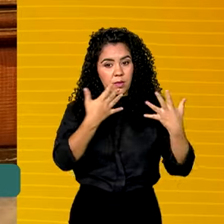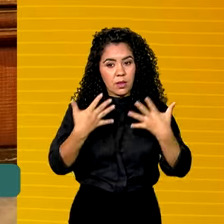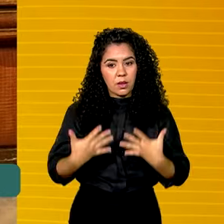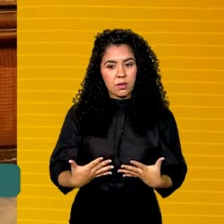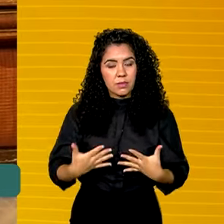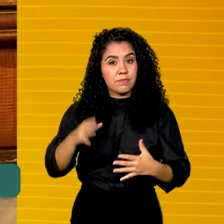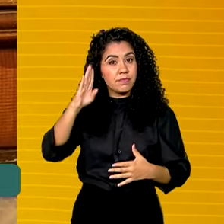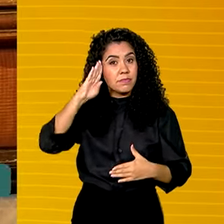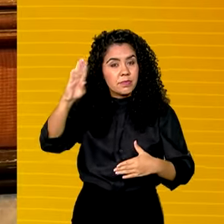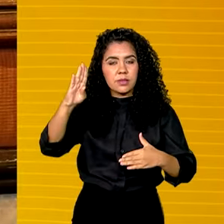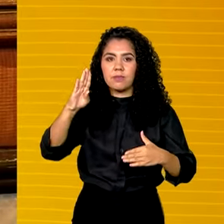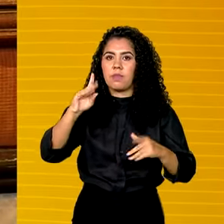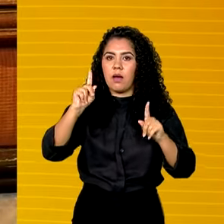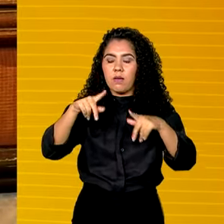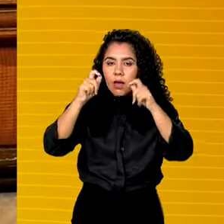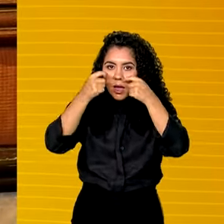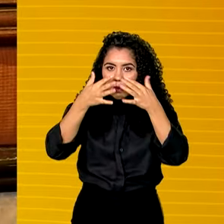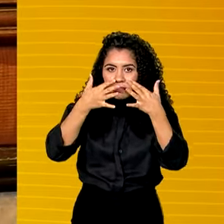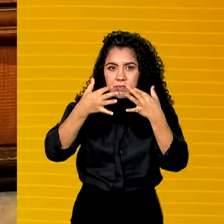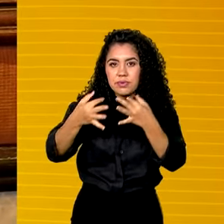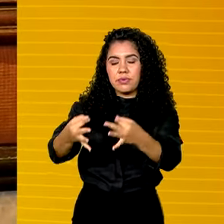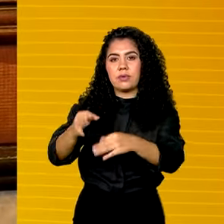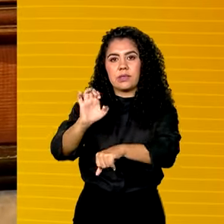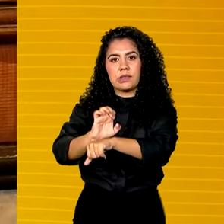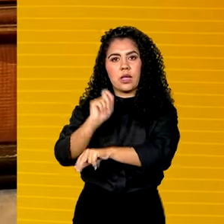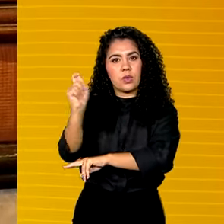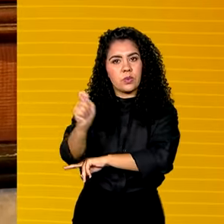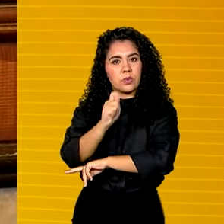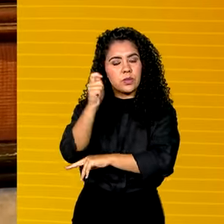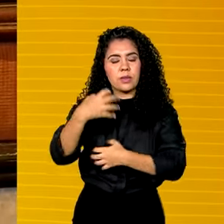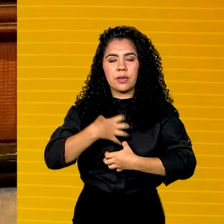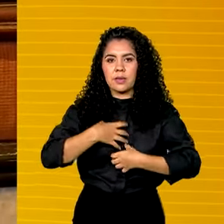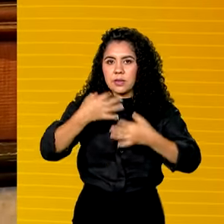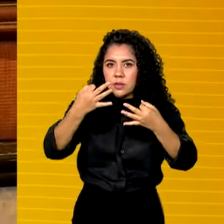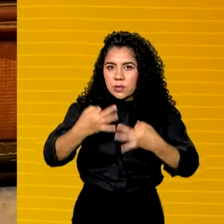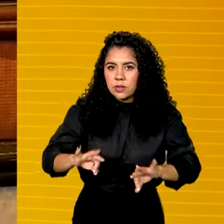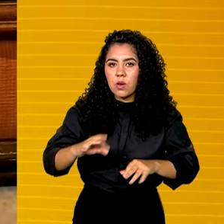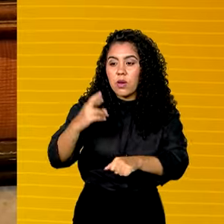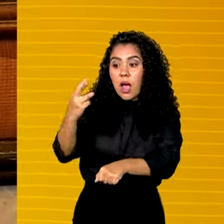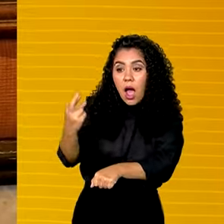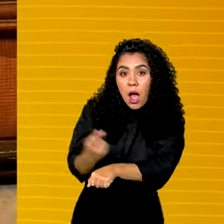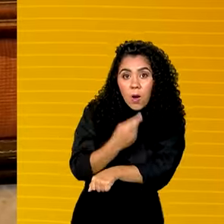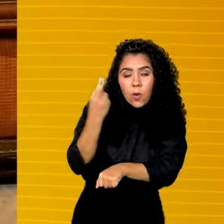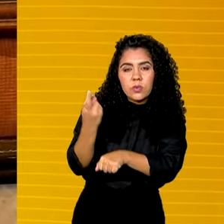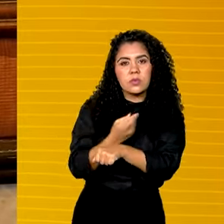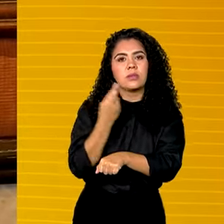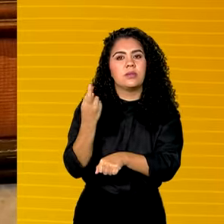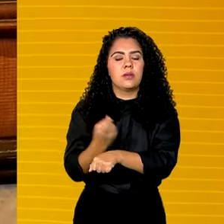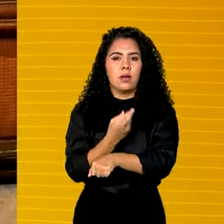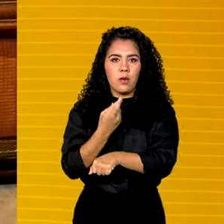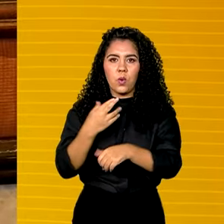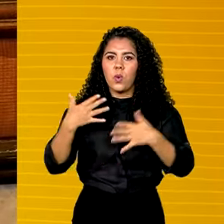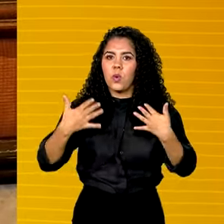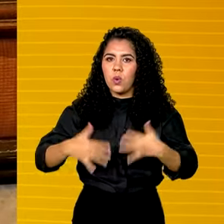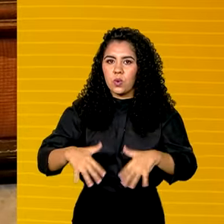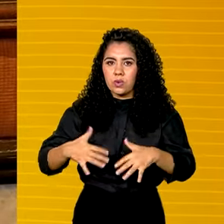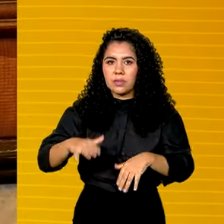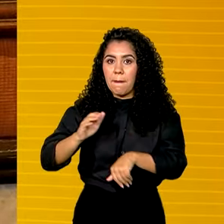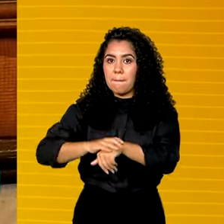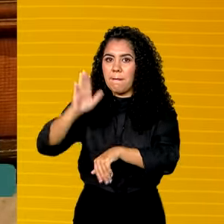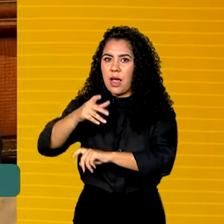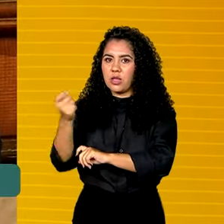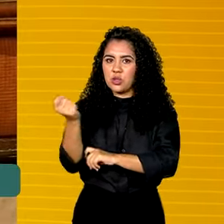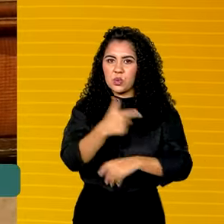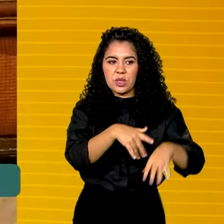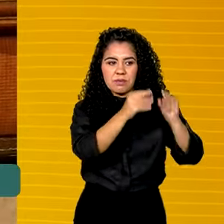Grande do Sul Eu tenho convicção de que a construção a vai ser maior que a destruição